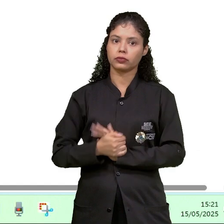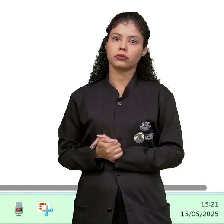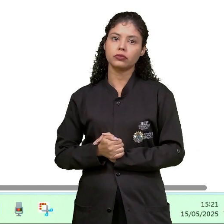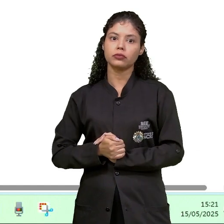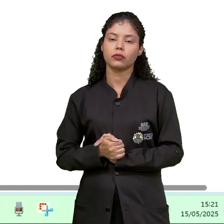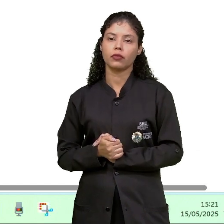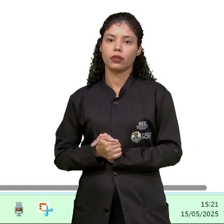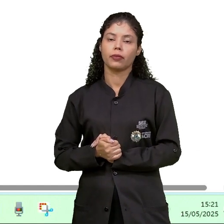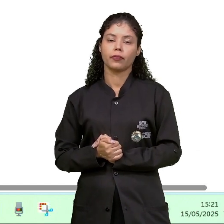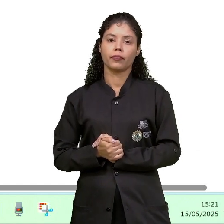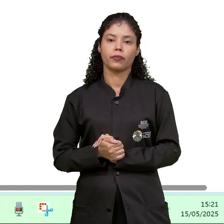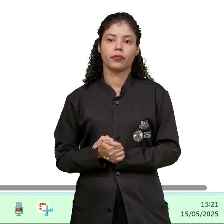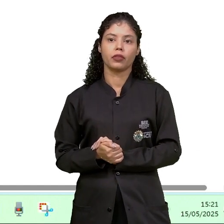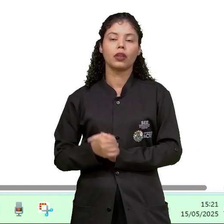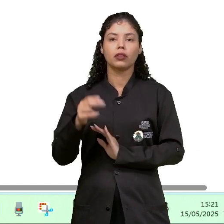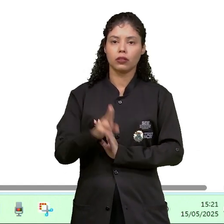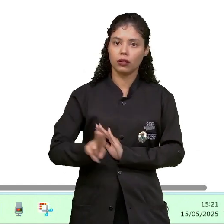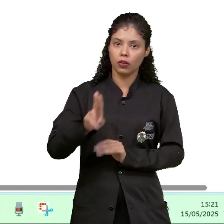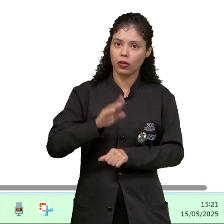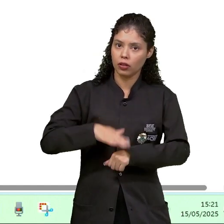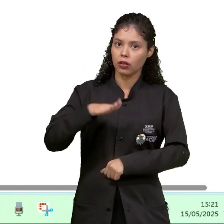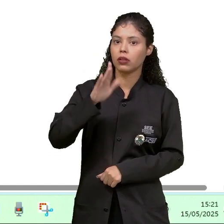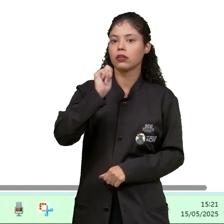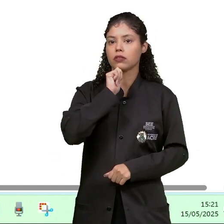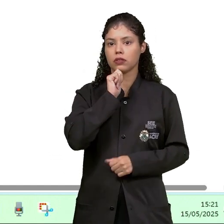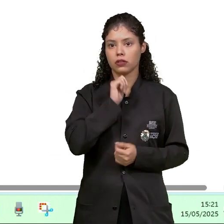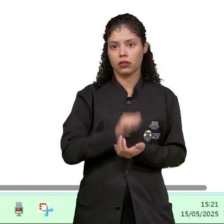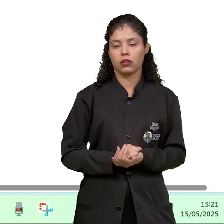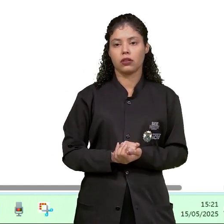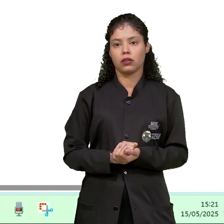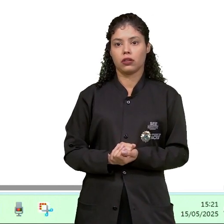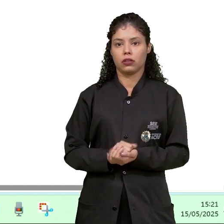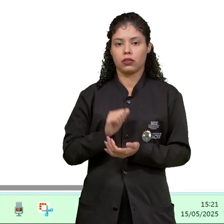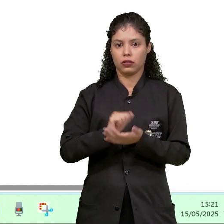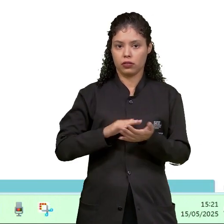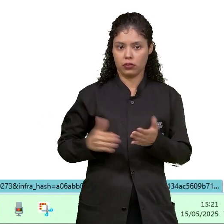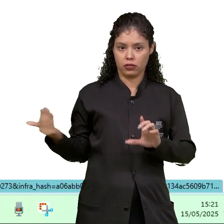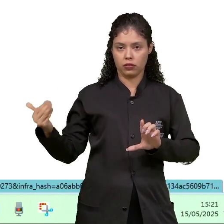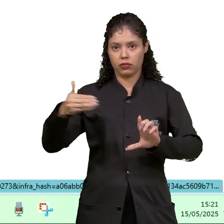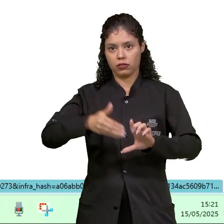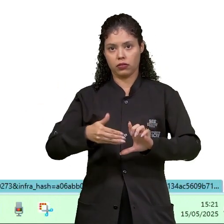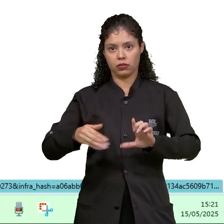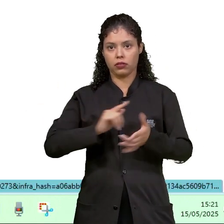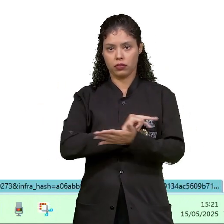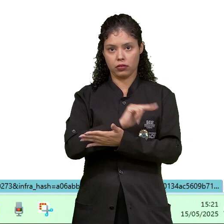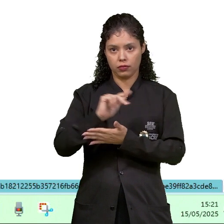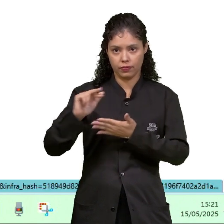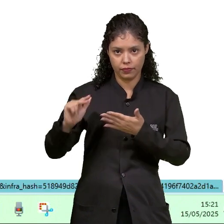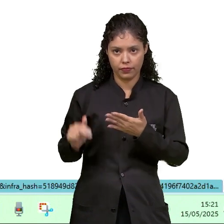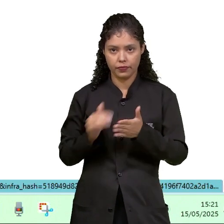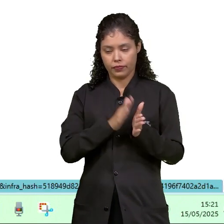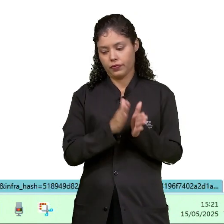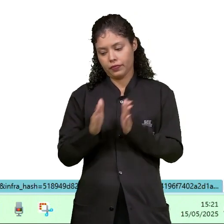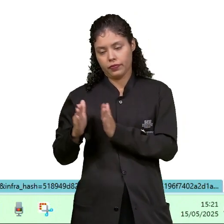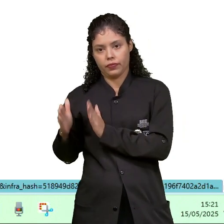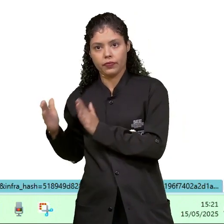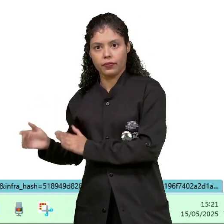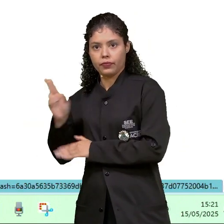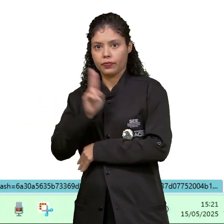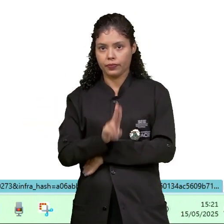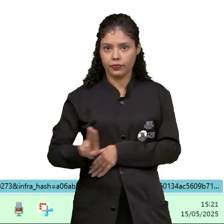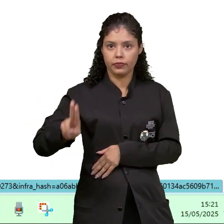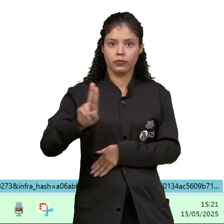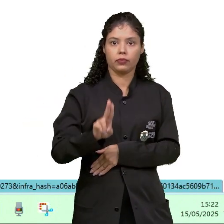Talvez as corregedorias utilizam muito isso aqui para poder fazer produtividade, né? Uma série de situações. Você pode